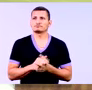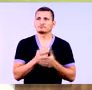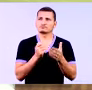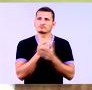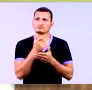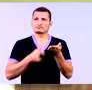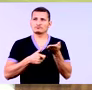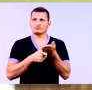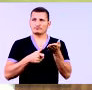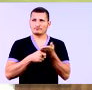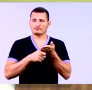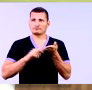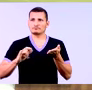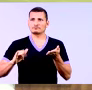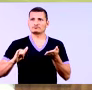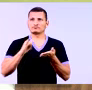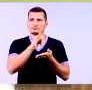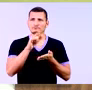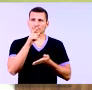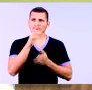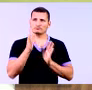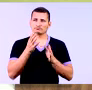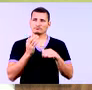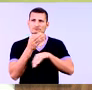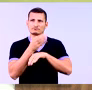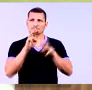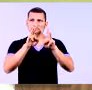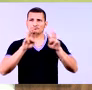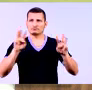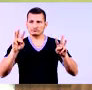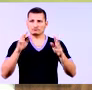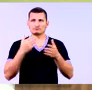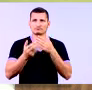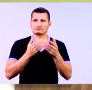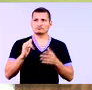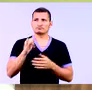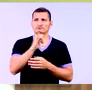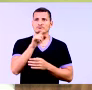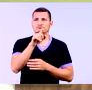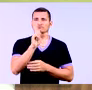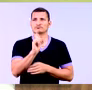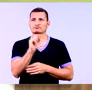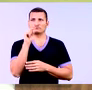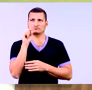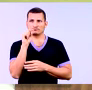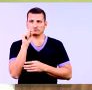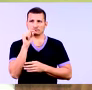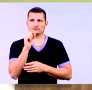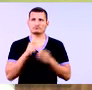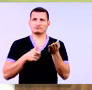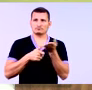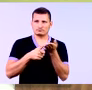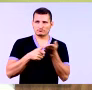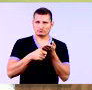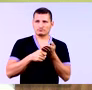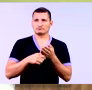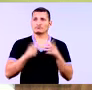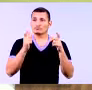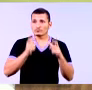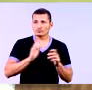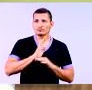Por exemplo, vocês, não sei se já entraram no site de qualquer companhia aérea, vocês escolhem a passagem, o trecho, o